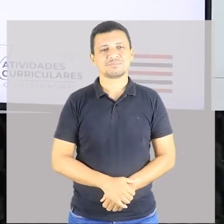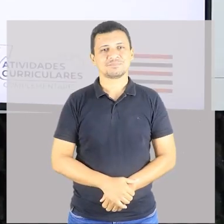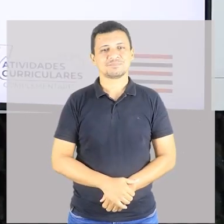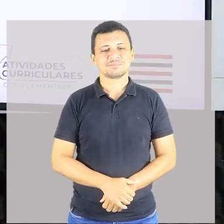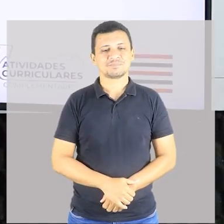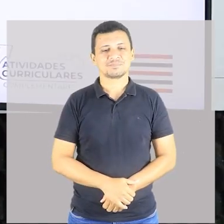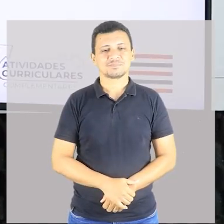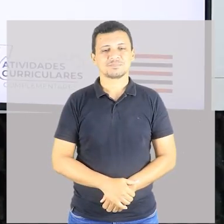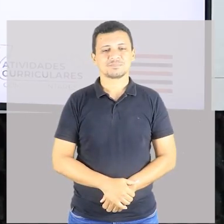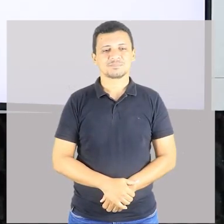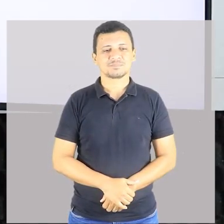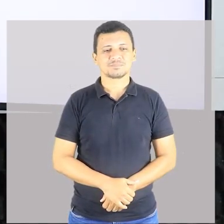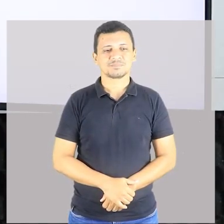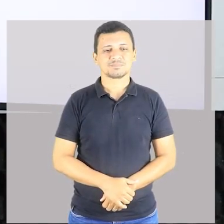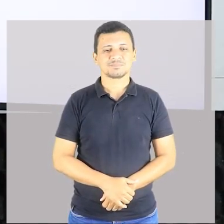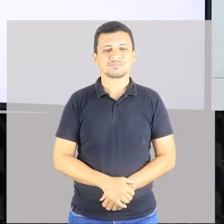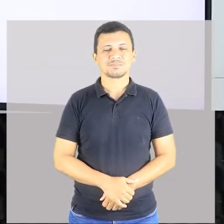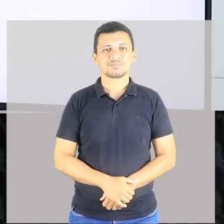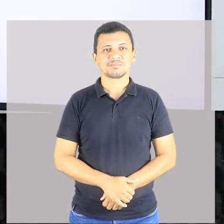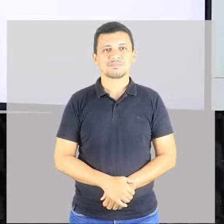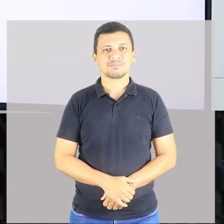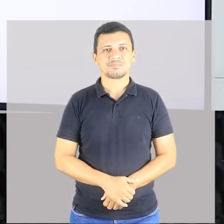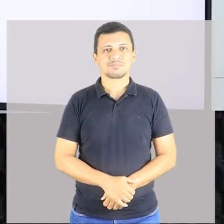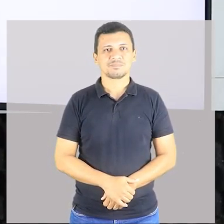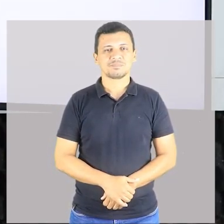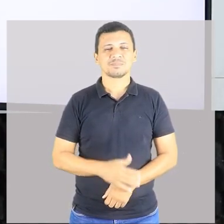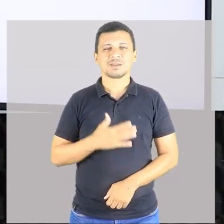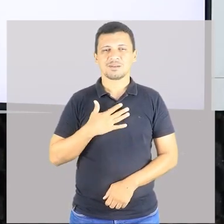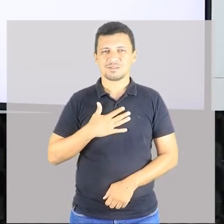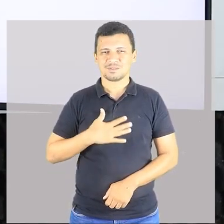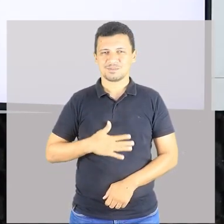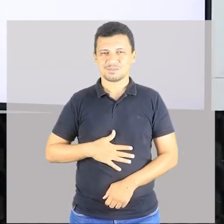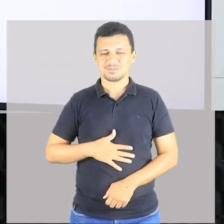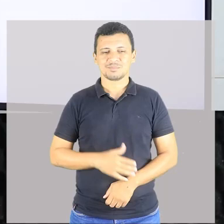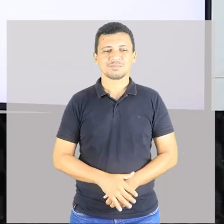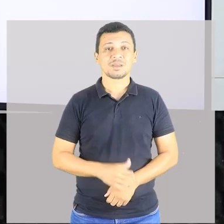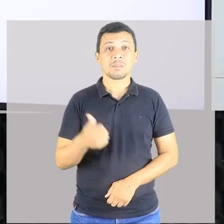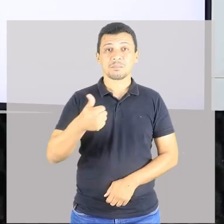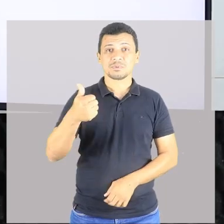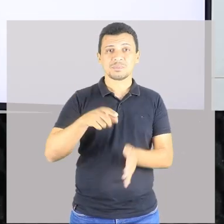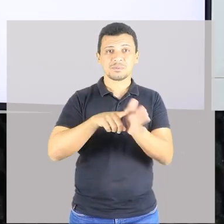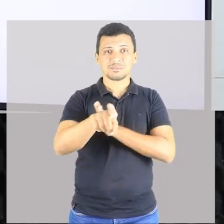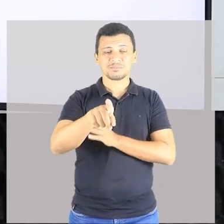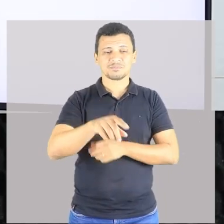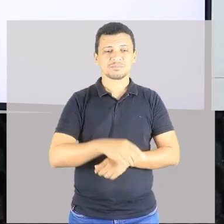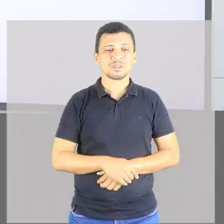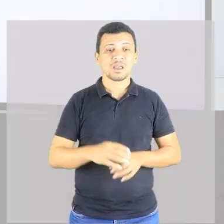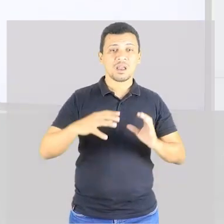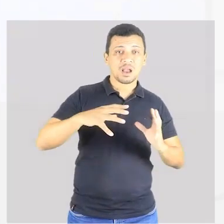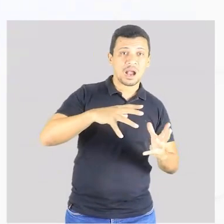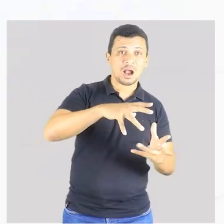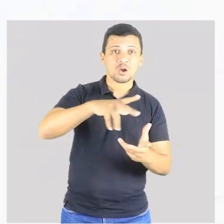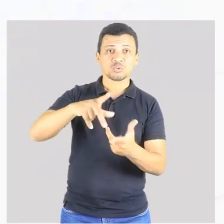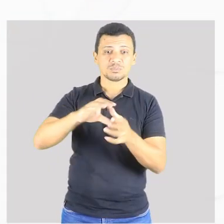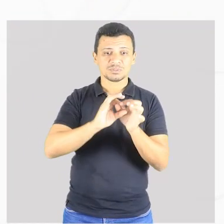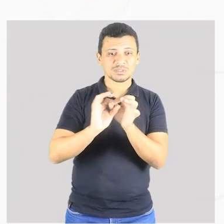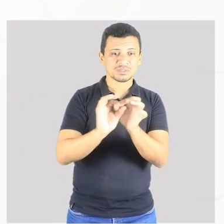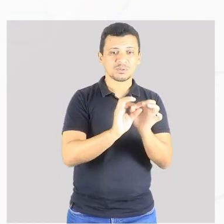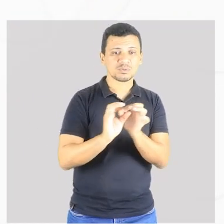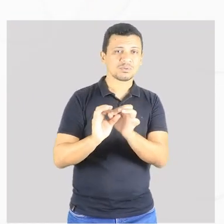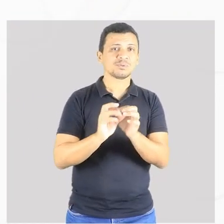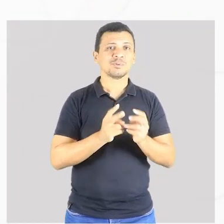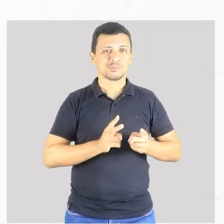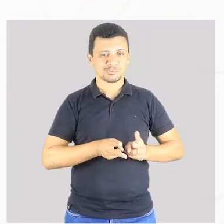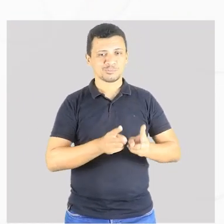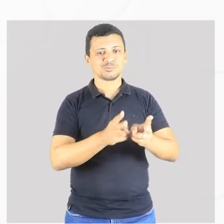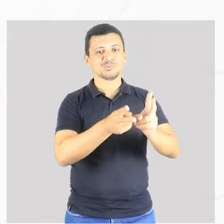os exercícios. Com calma. Primeira questão. A globalização é um